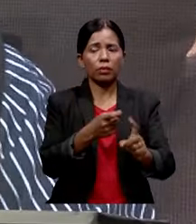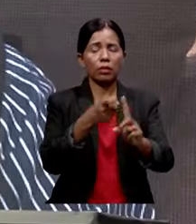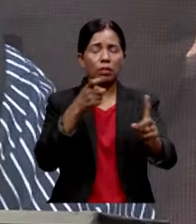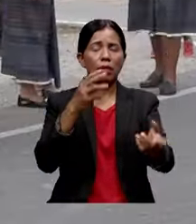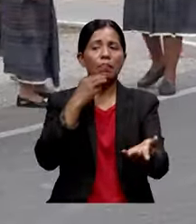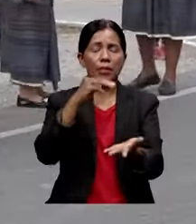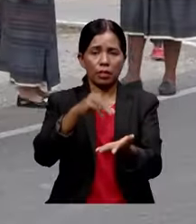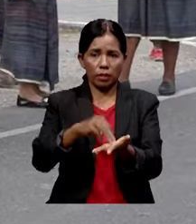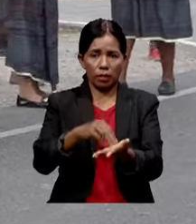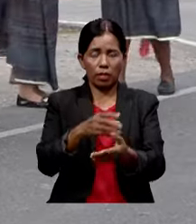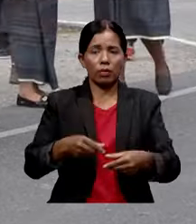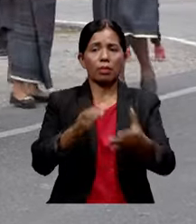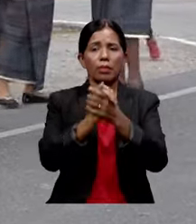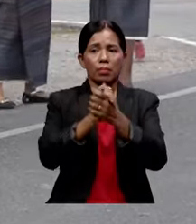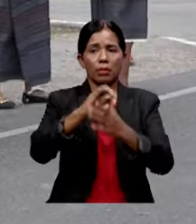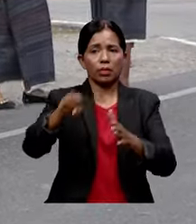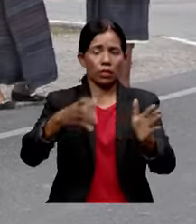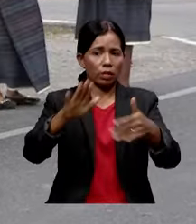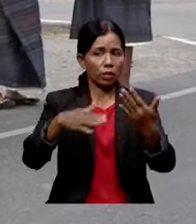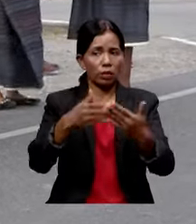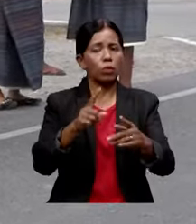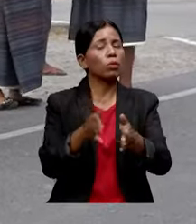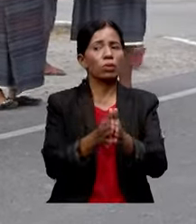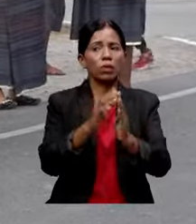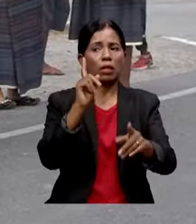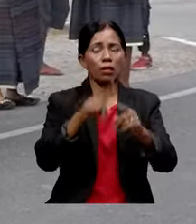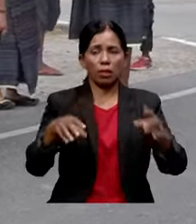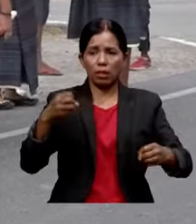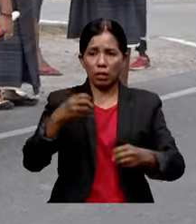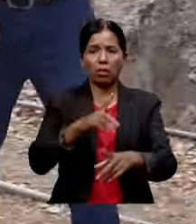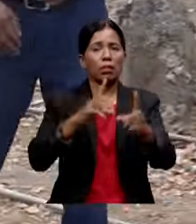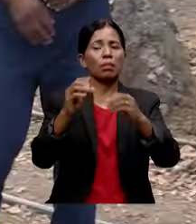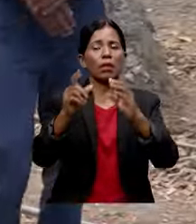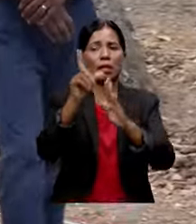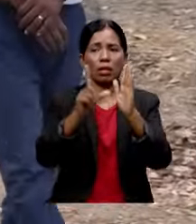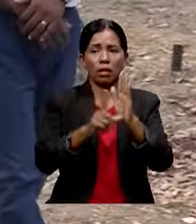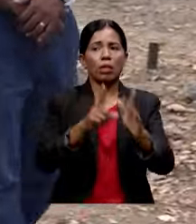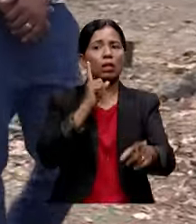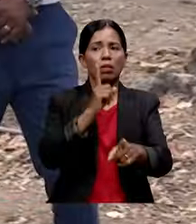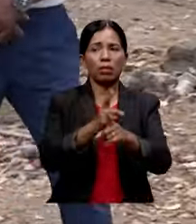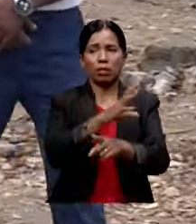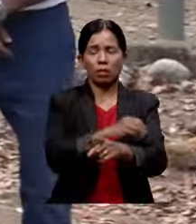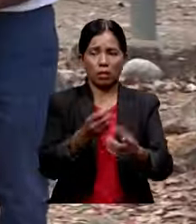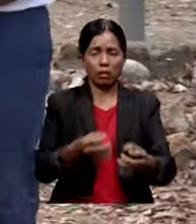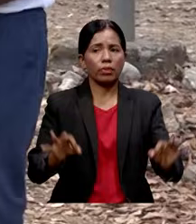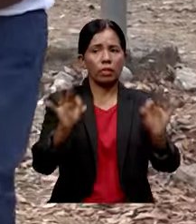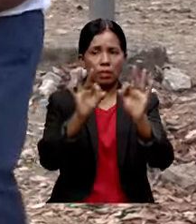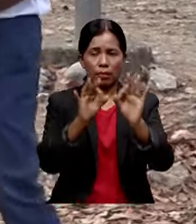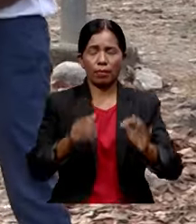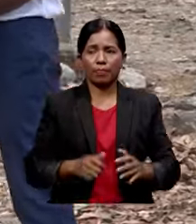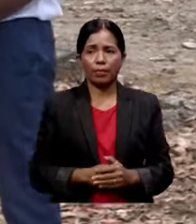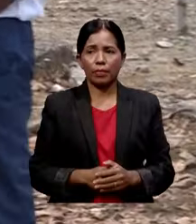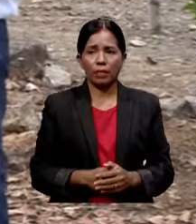russo mensagem, congratula jornalista, Cira, no russo, labeletal, autocrítica, valialos, importante e a fundamento de investigação.